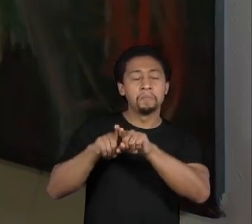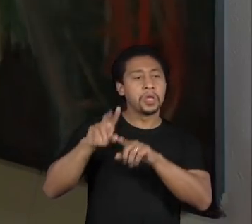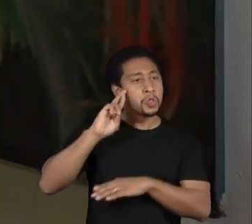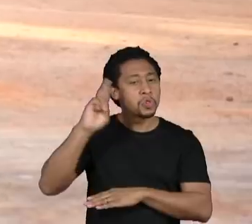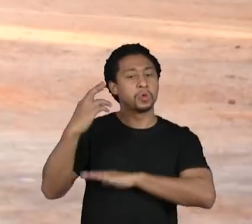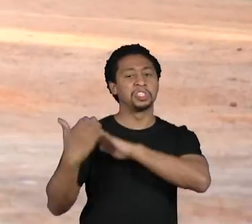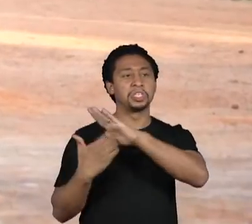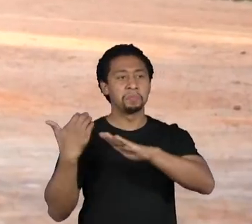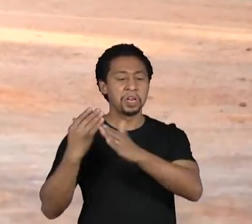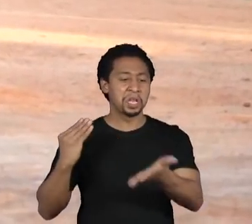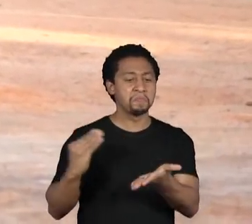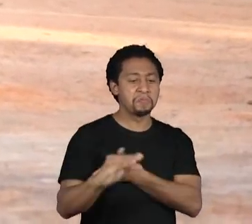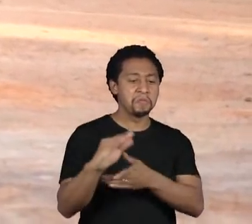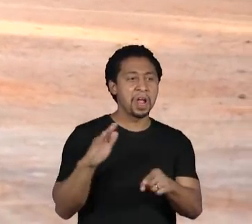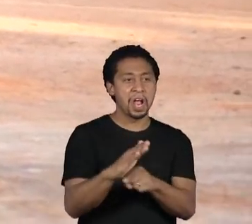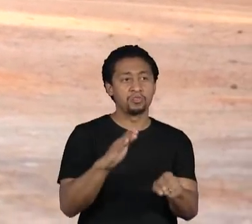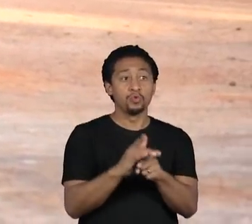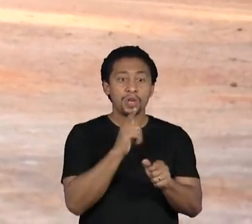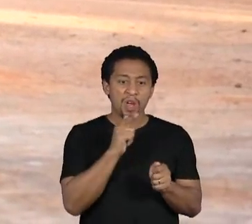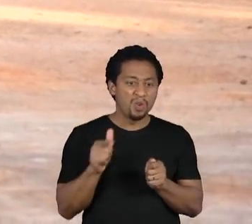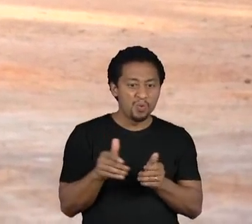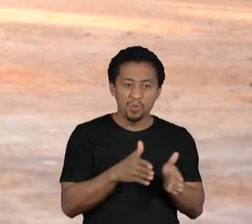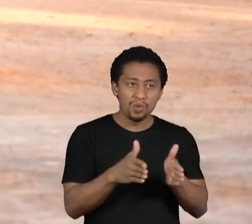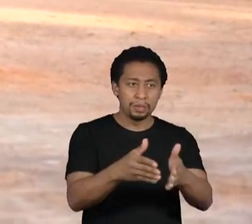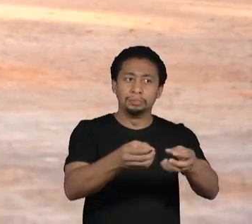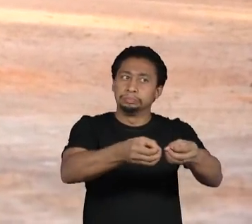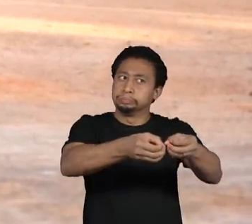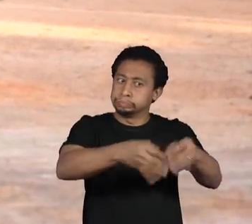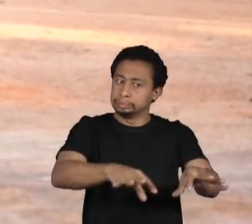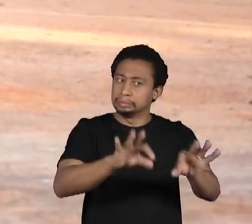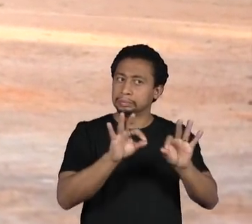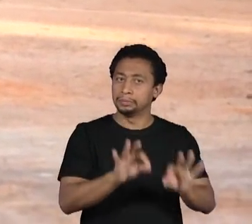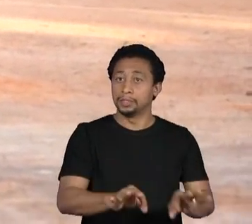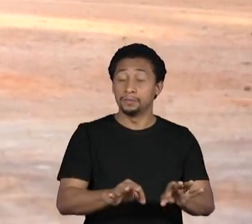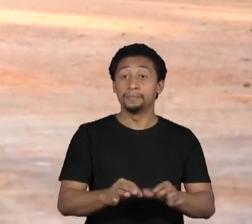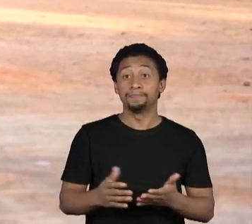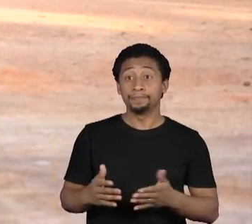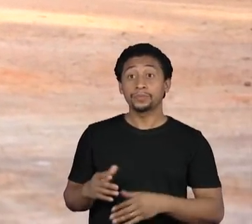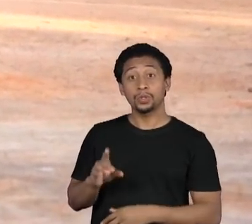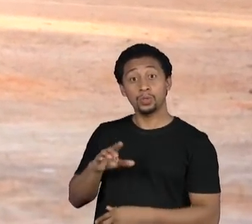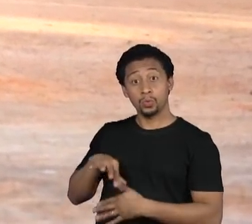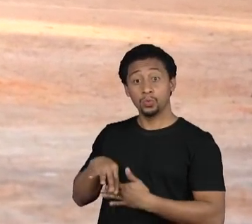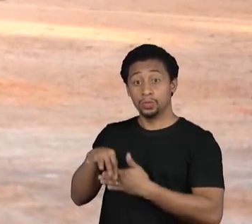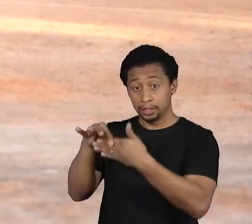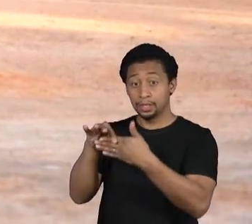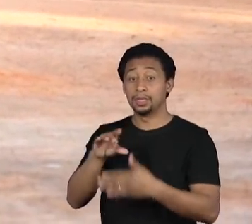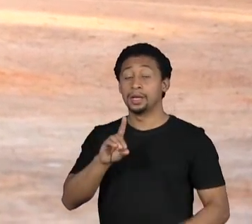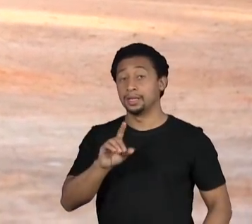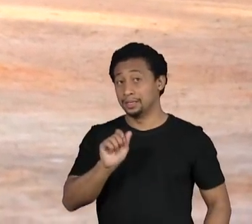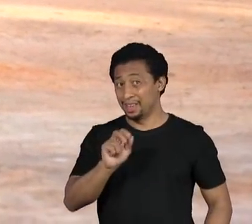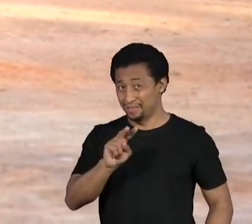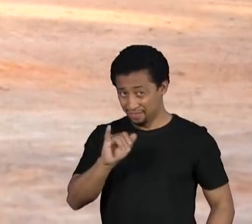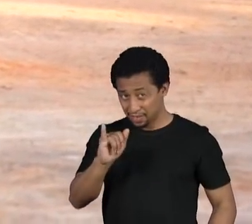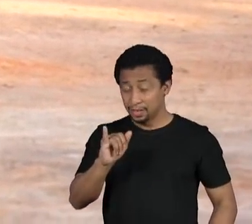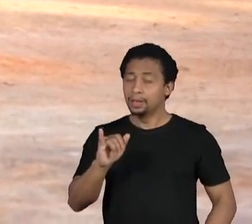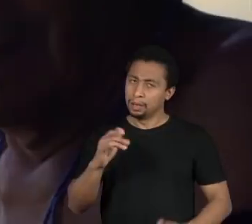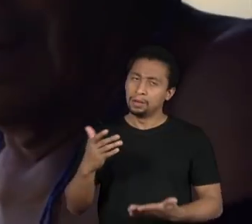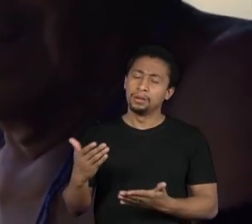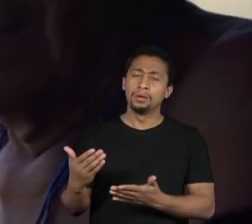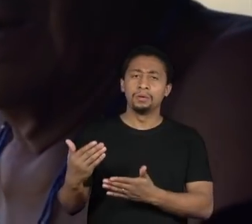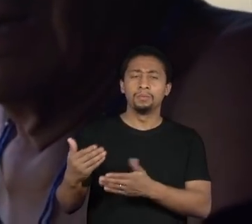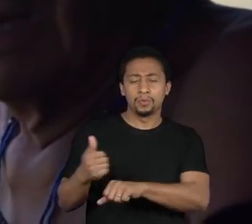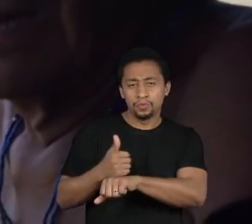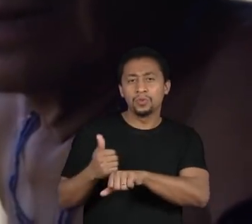muito estragados. Motivos para a preocupação do xamã, líder e escritor não faltam. O